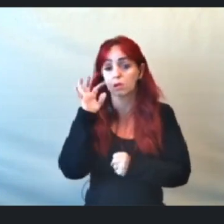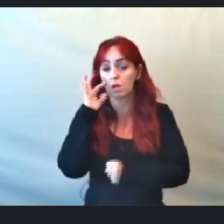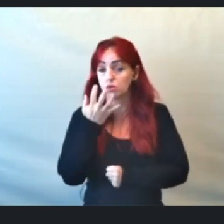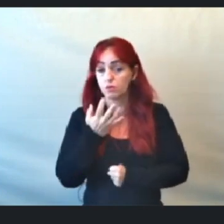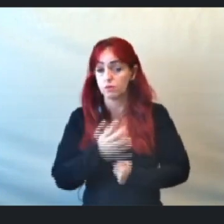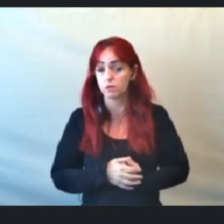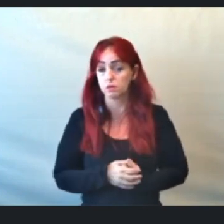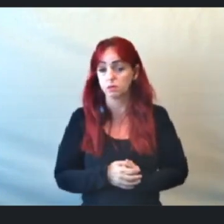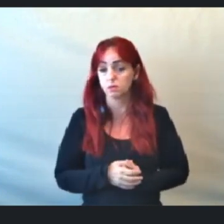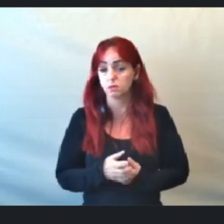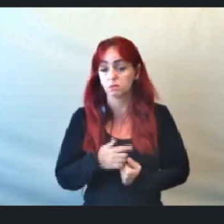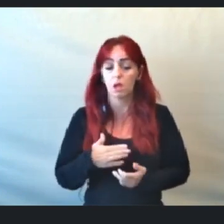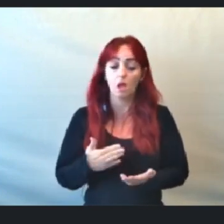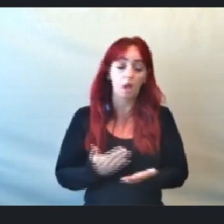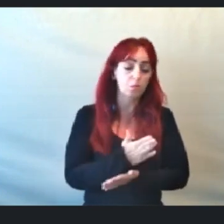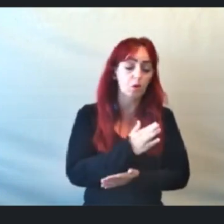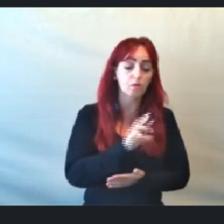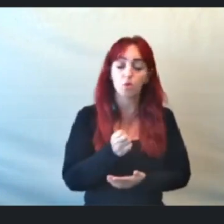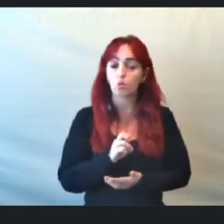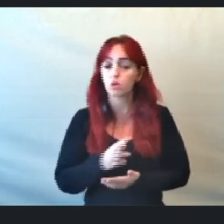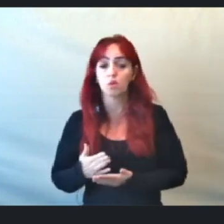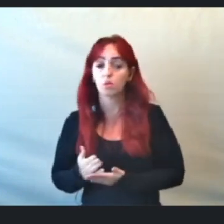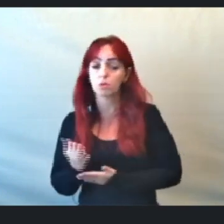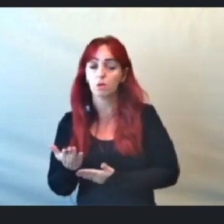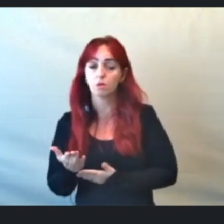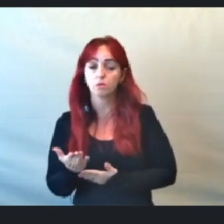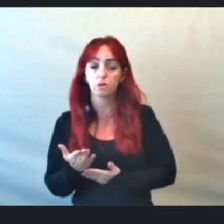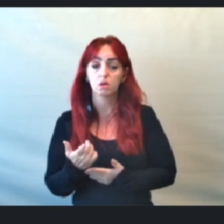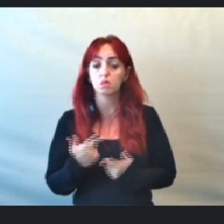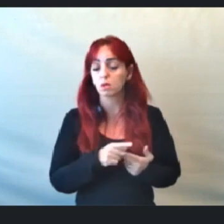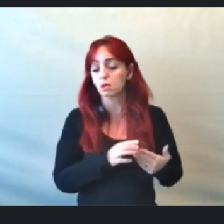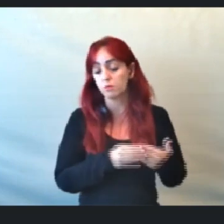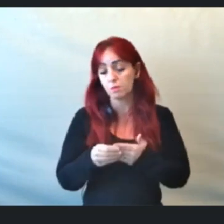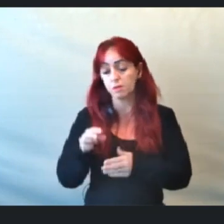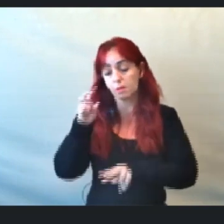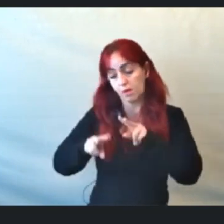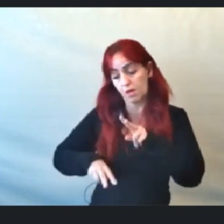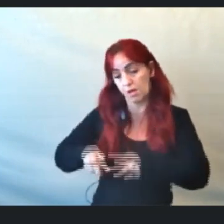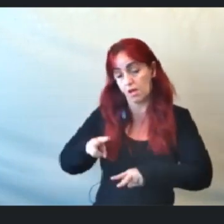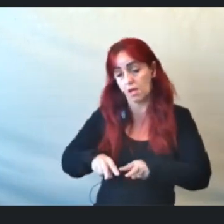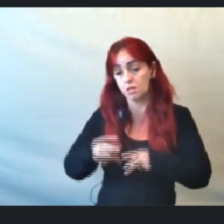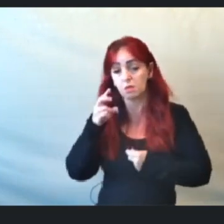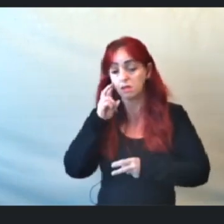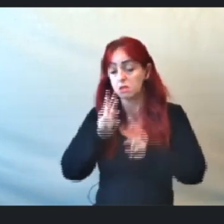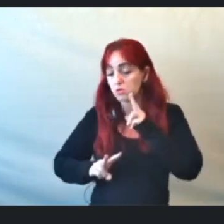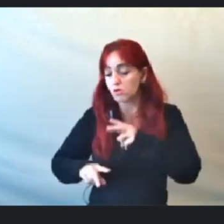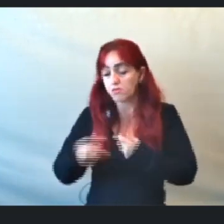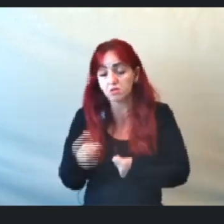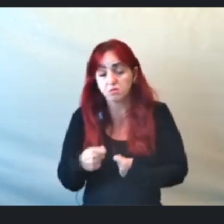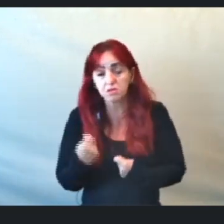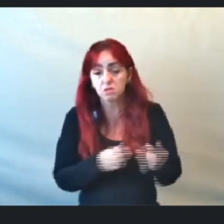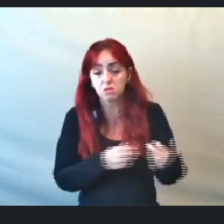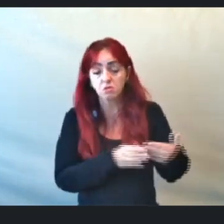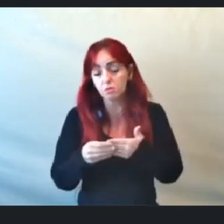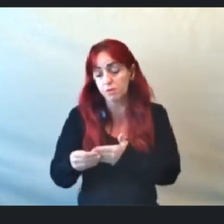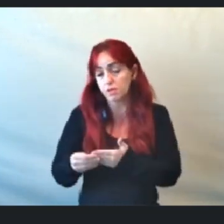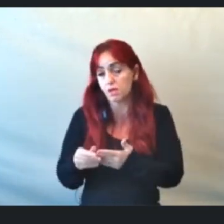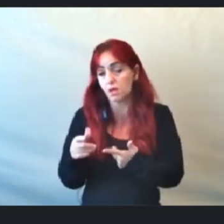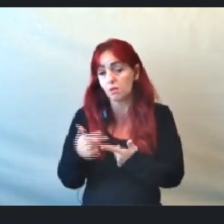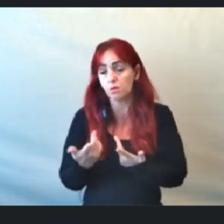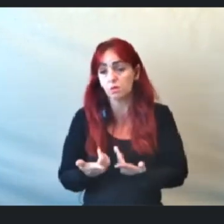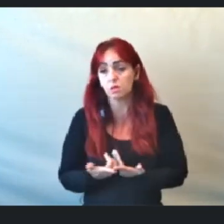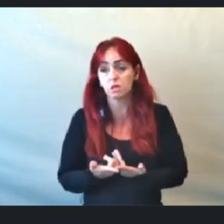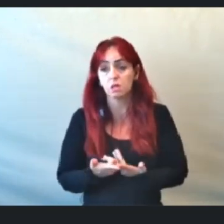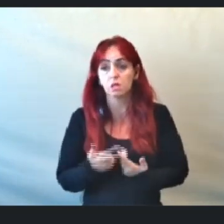vamos mandar ele para uma análise, mas eu não vejo necessidade de mandar uma análise, a não ser se os meus pares acha